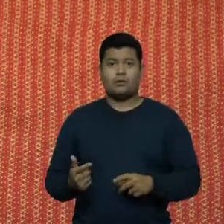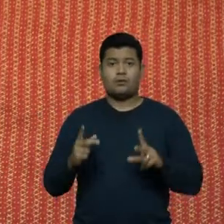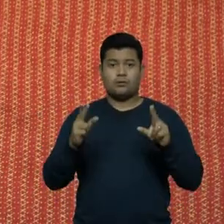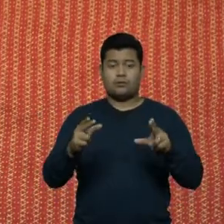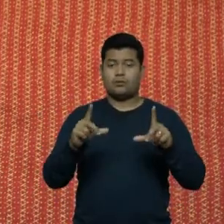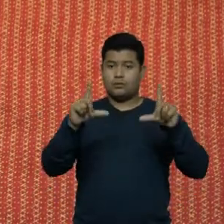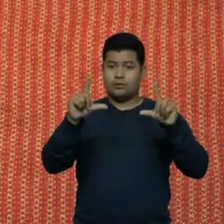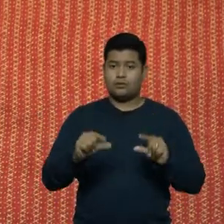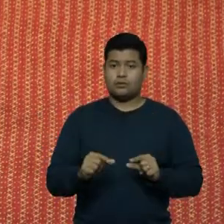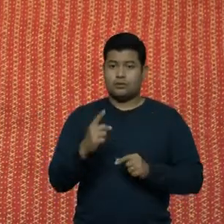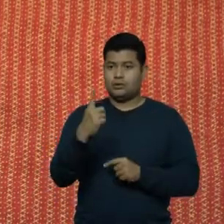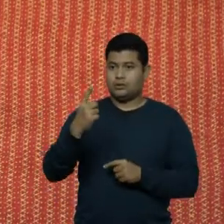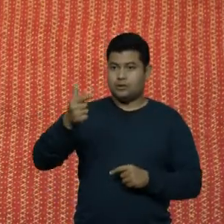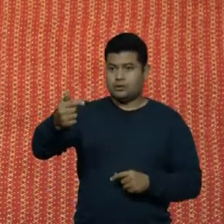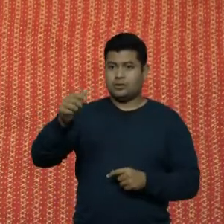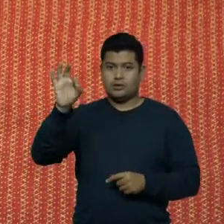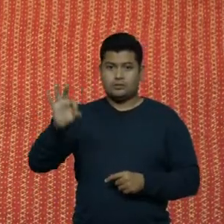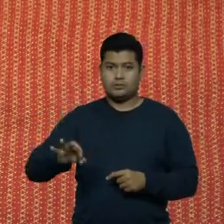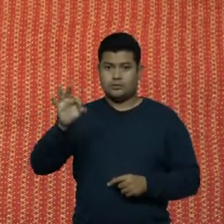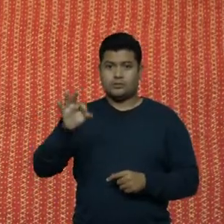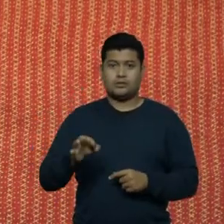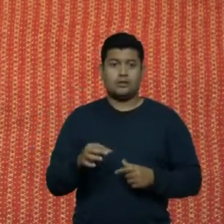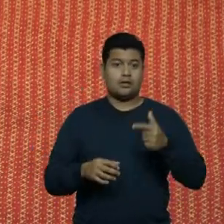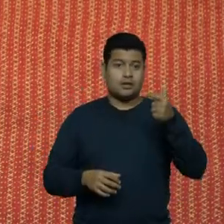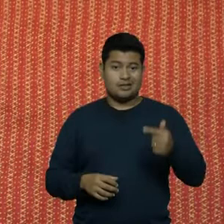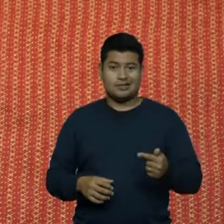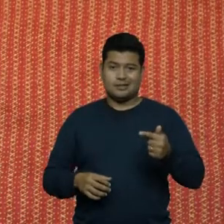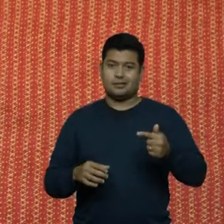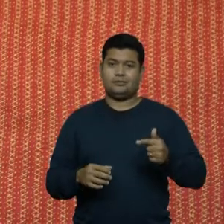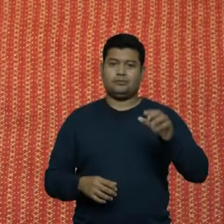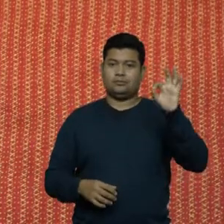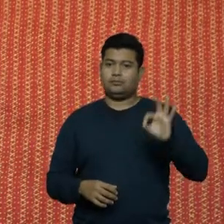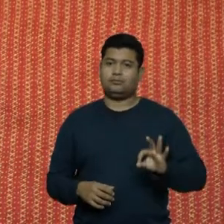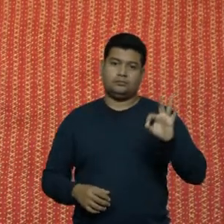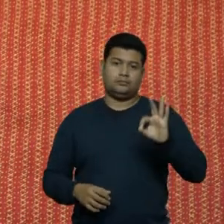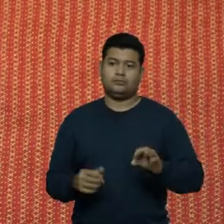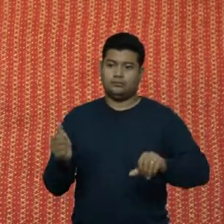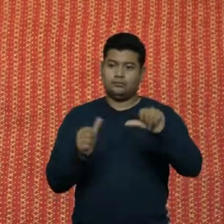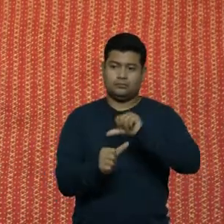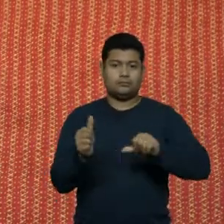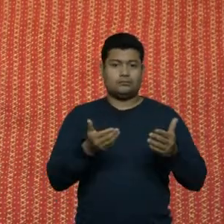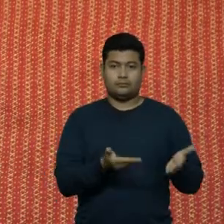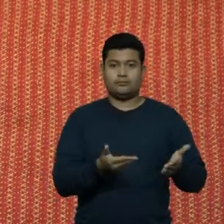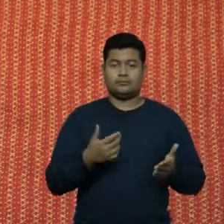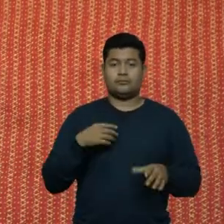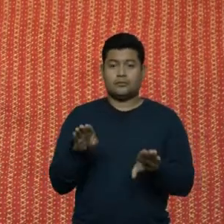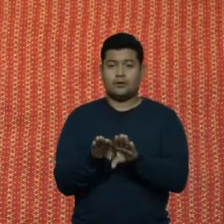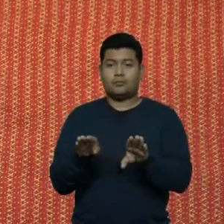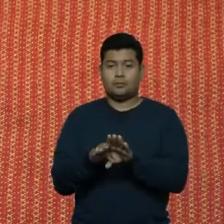leite de dezessete por cento para sete porcento assim como os benefícios para a farinha de trigo